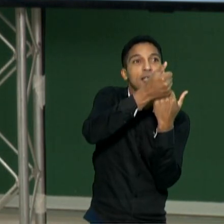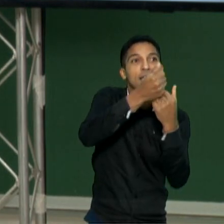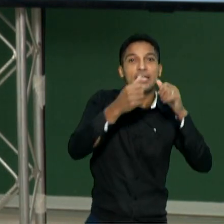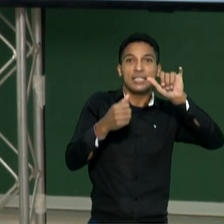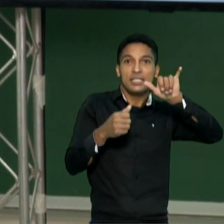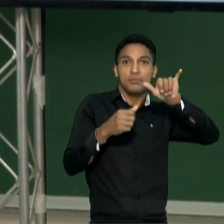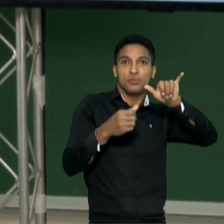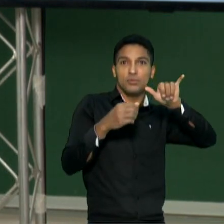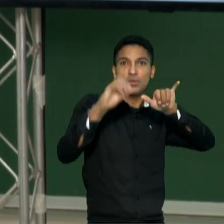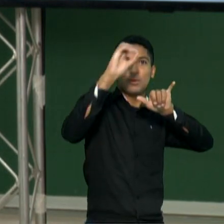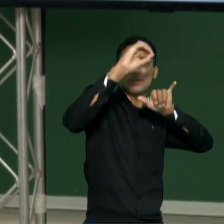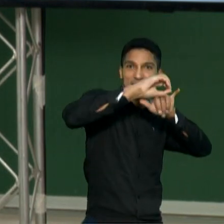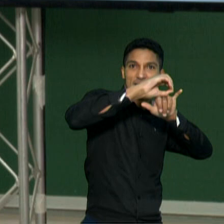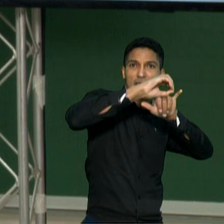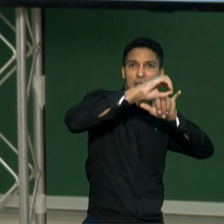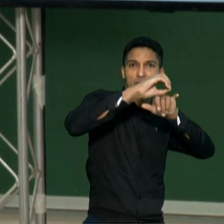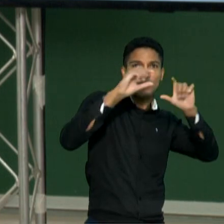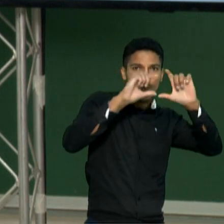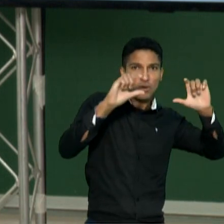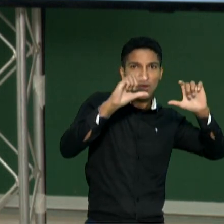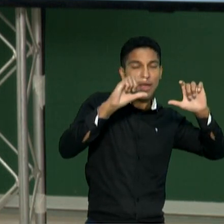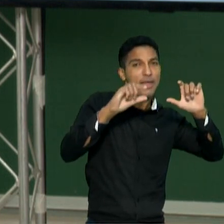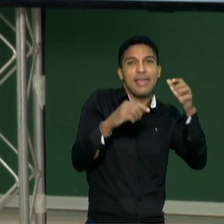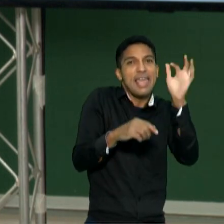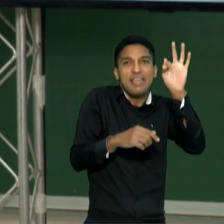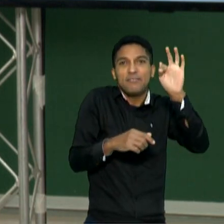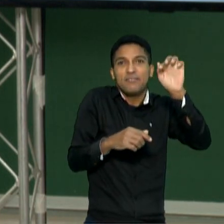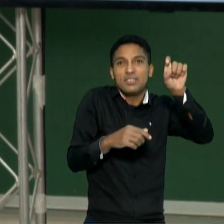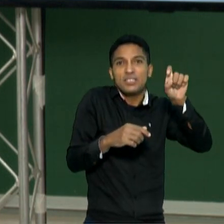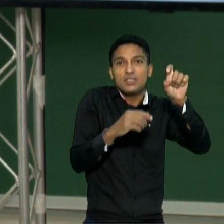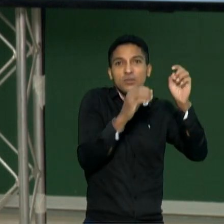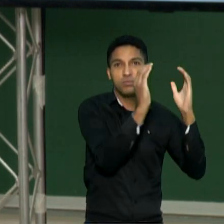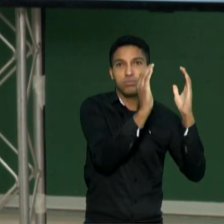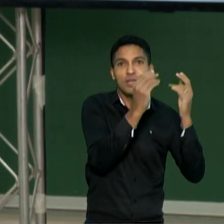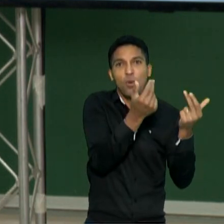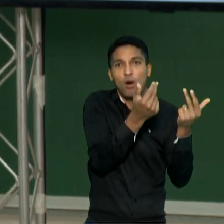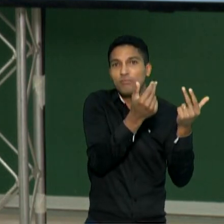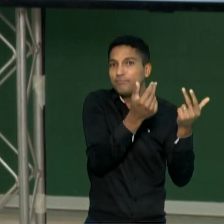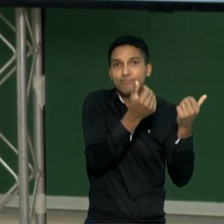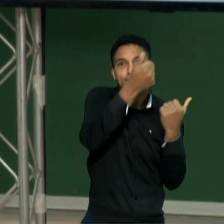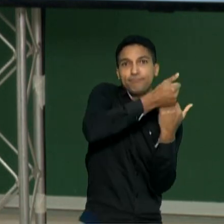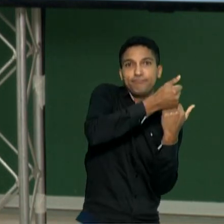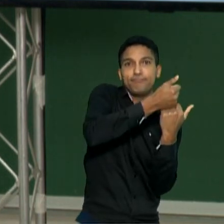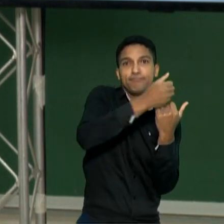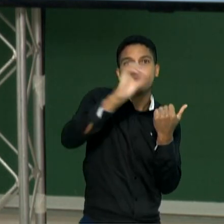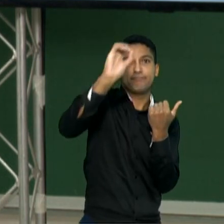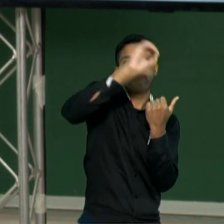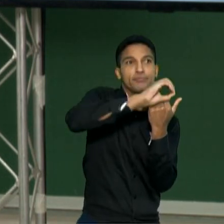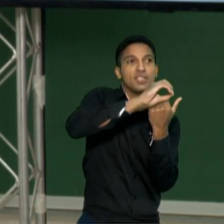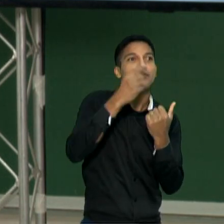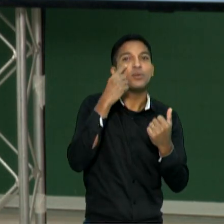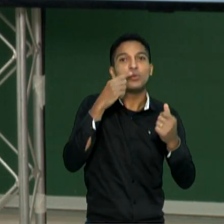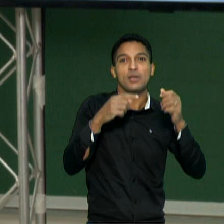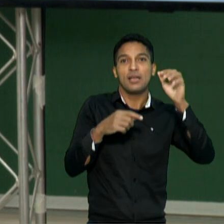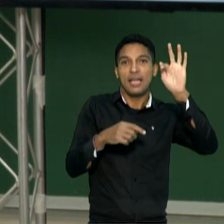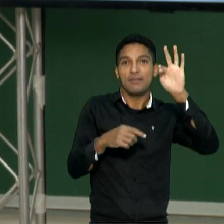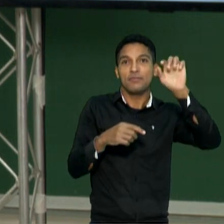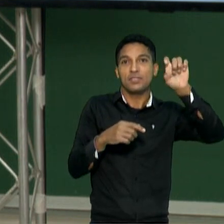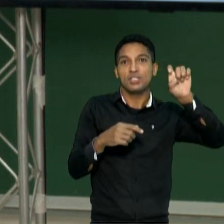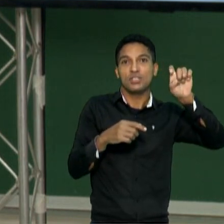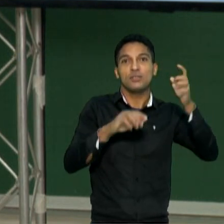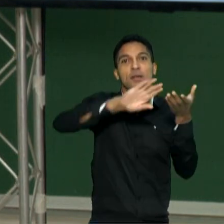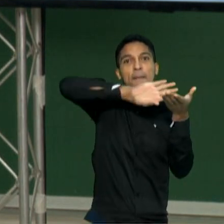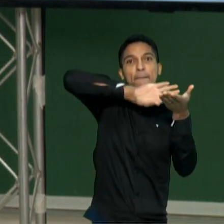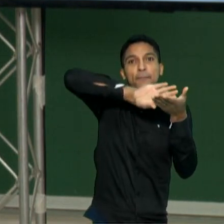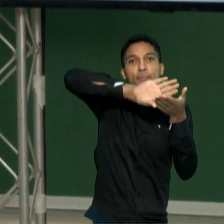f de x? Porque dá no mesmo, é a mesma coisa, tá? Olha só, tirei todo o f de x e coloquei zero. Muita gente